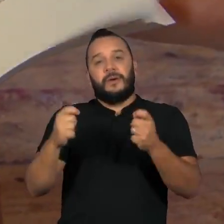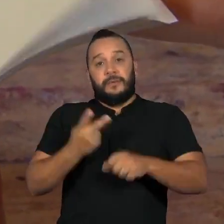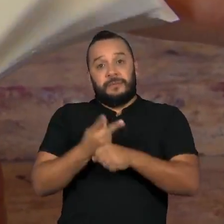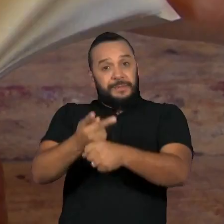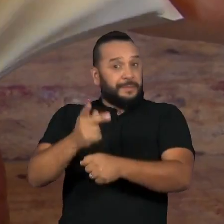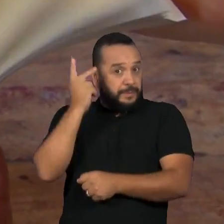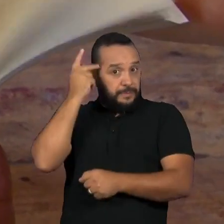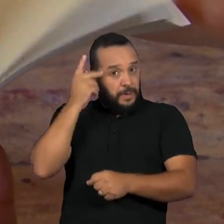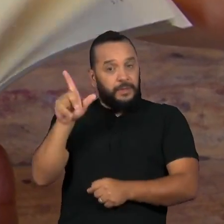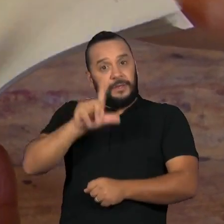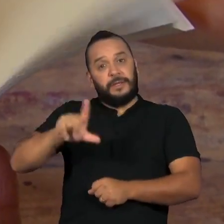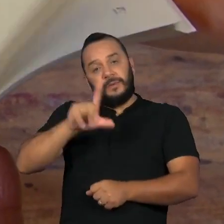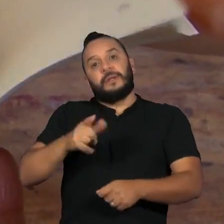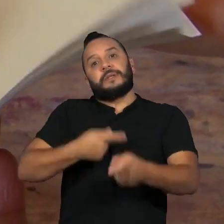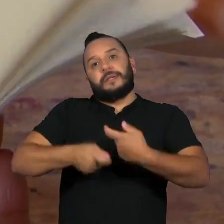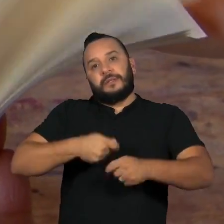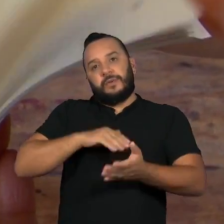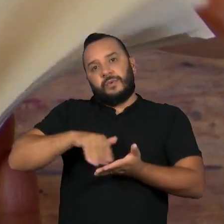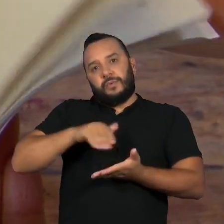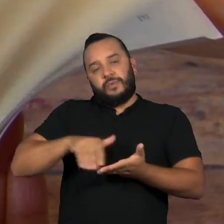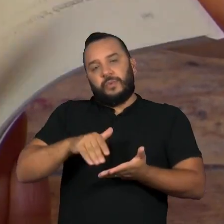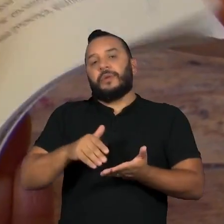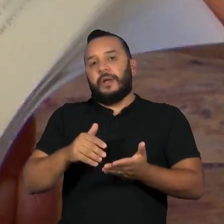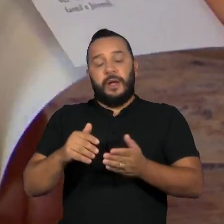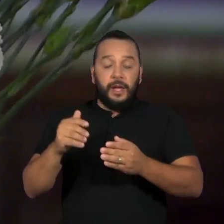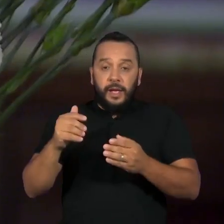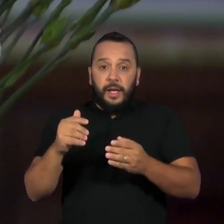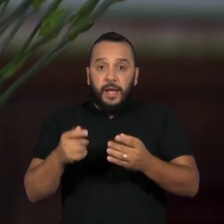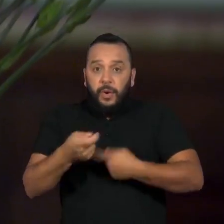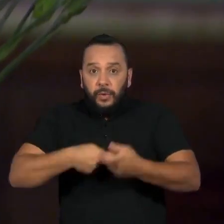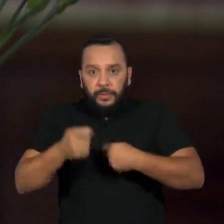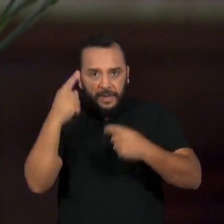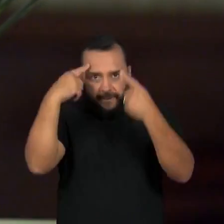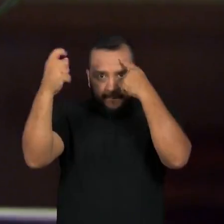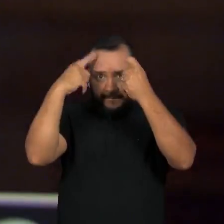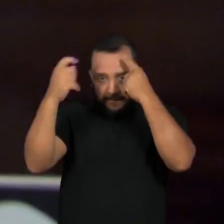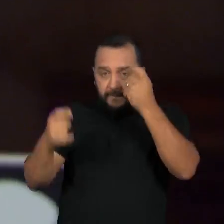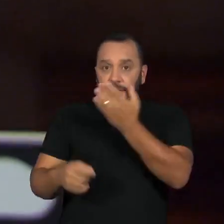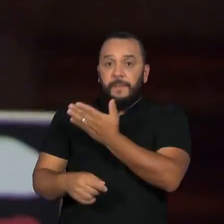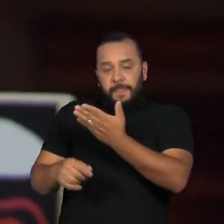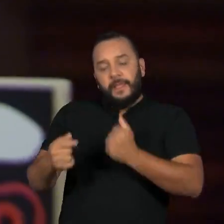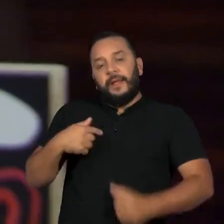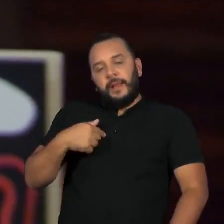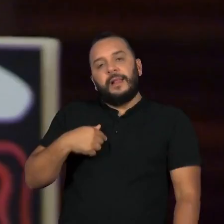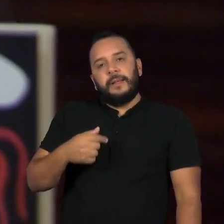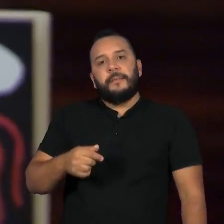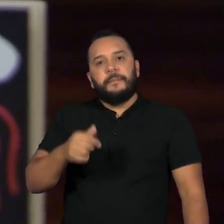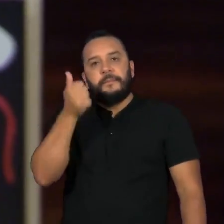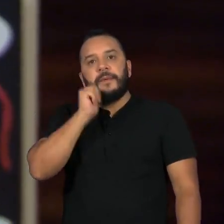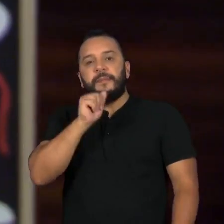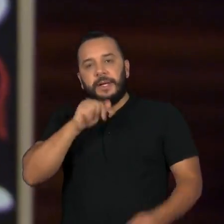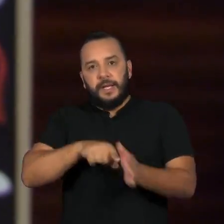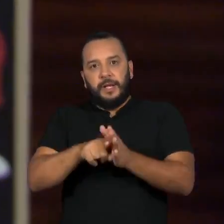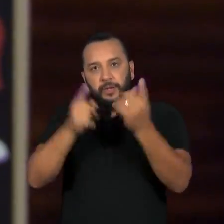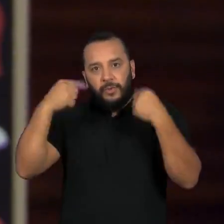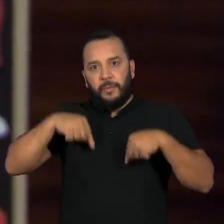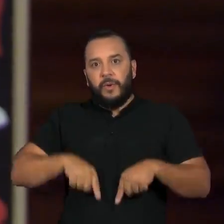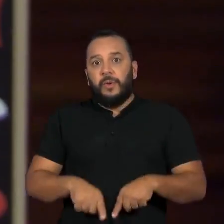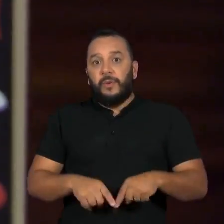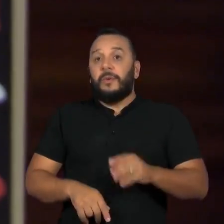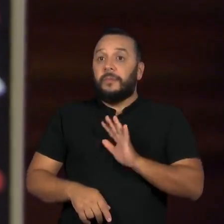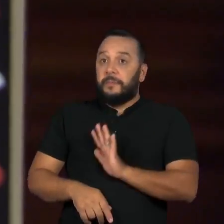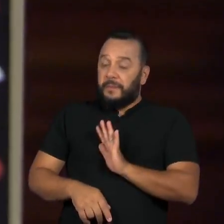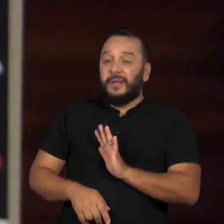Cultura e Economia Criativa. A protagonista é Ana, filha de um antropólogo que, como autora, perdeu a mãe muito